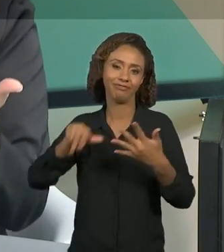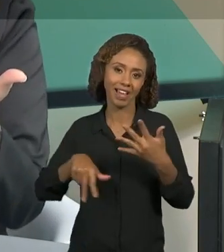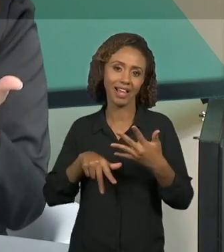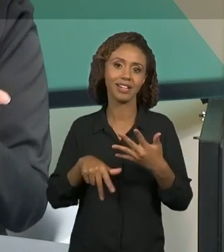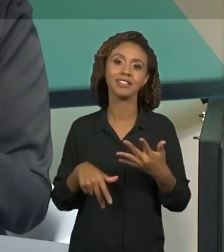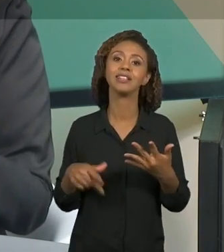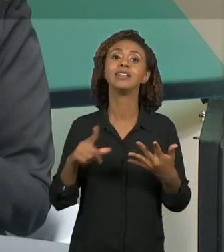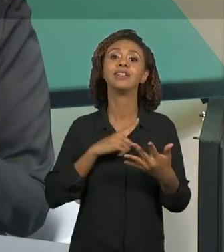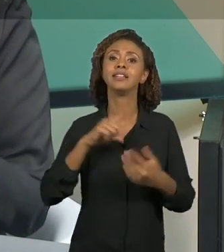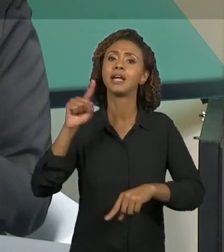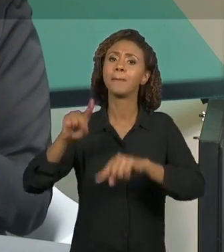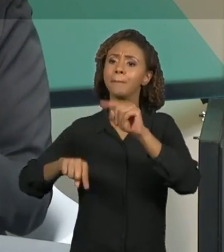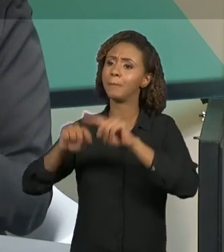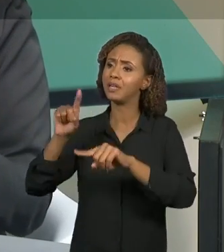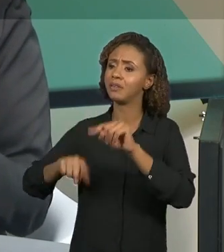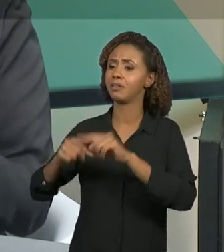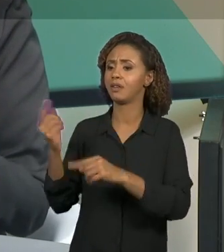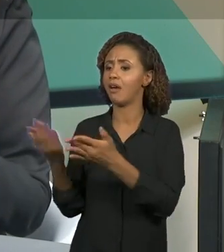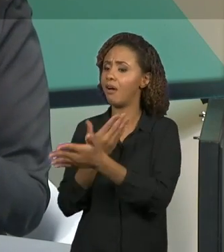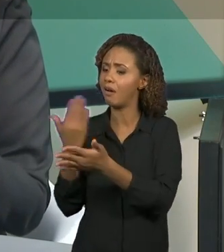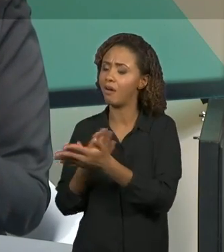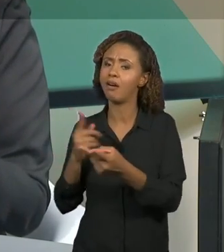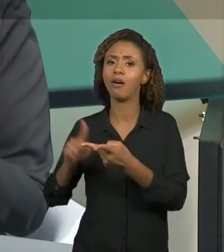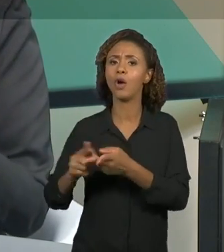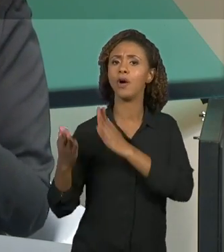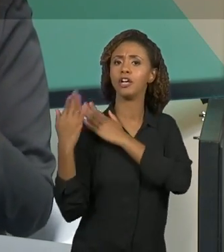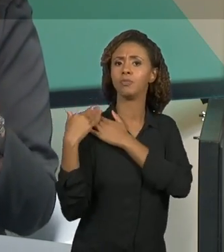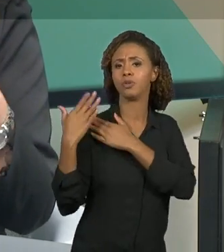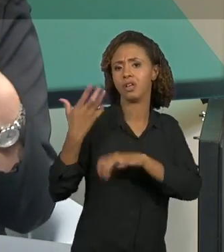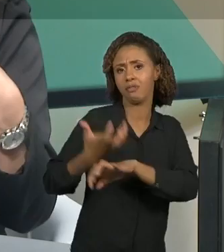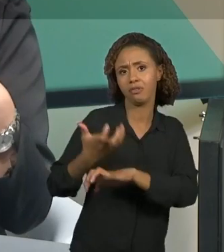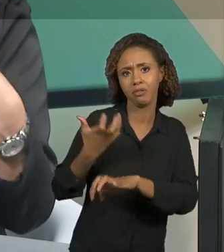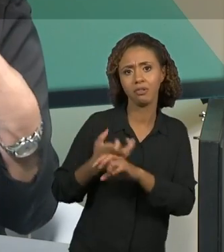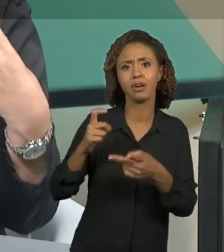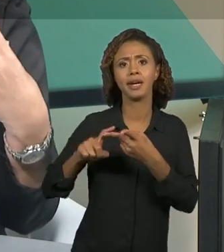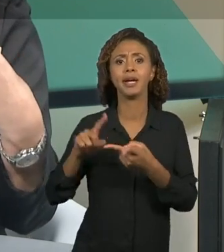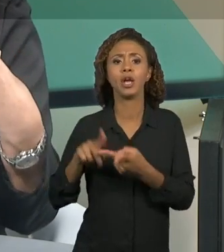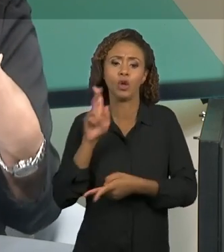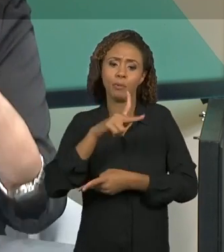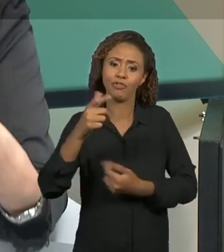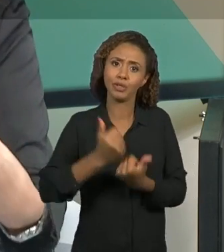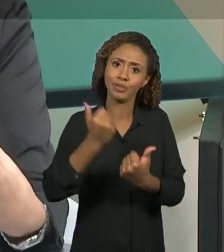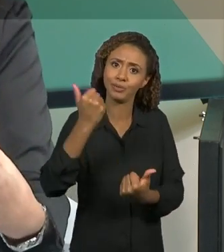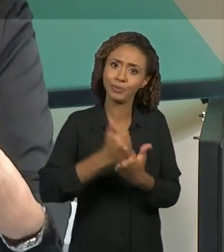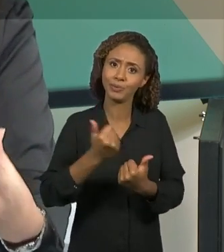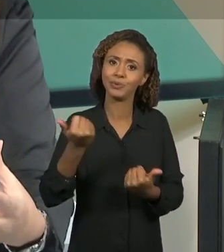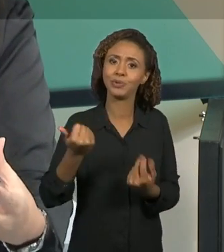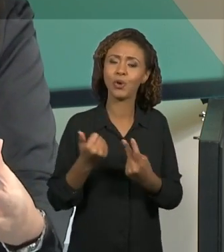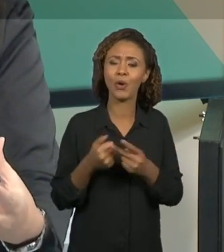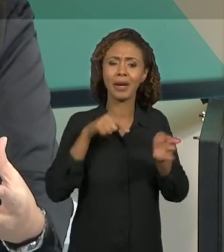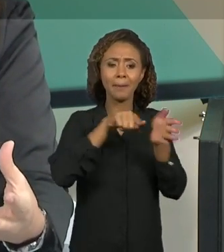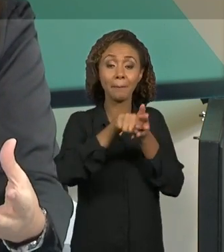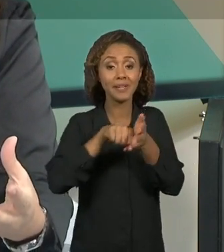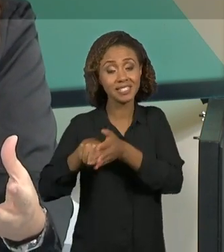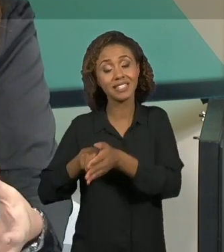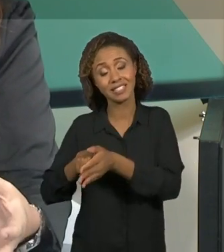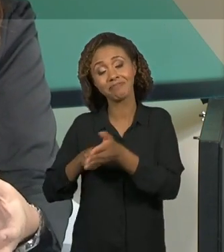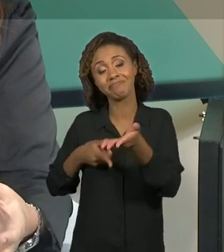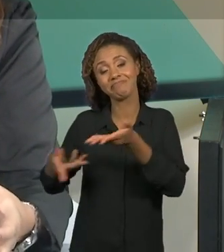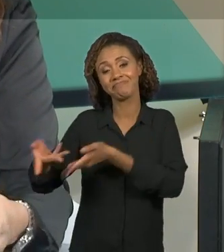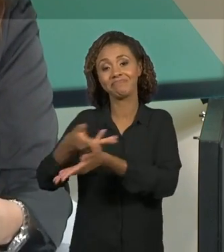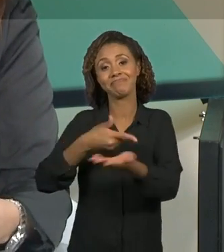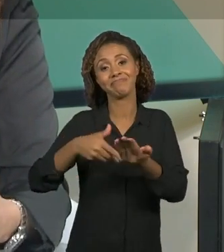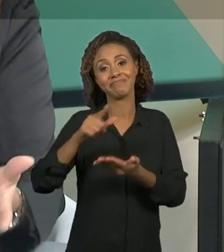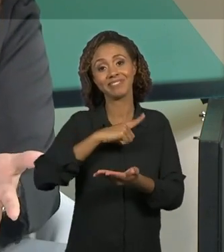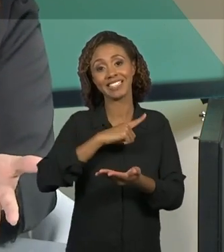você tem interação com material didático com o autor com tutor enfim a com as pesquisas tudo isso é uma forma de